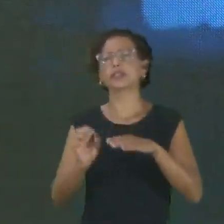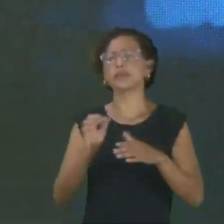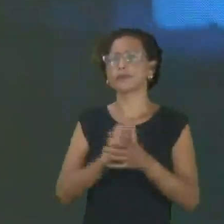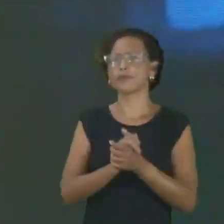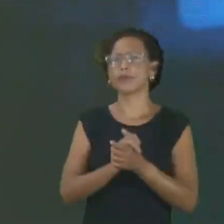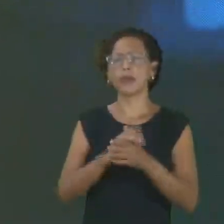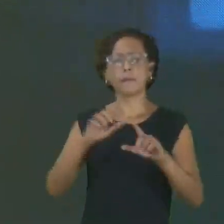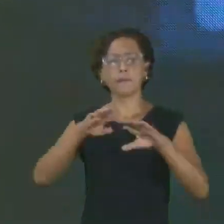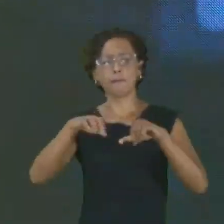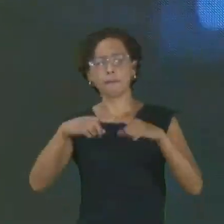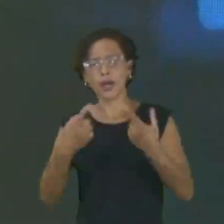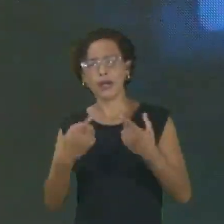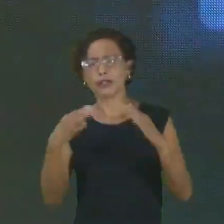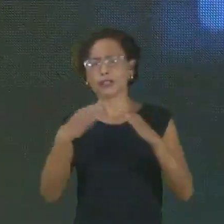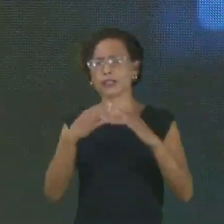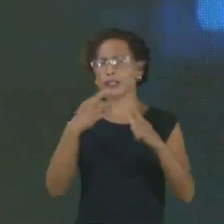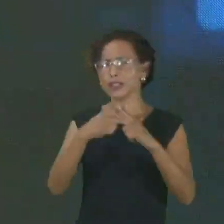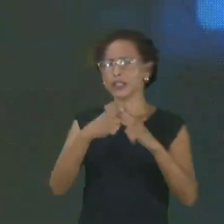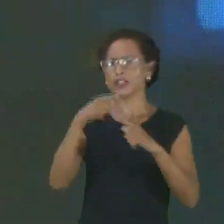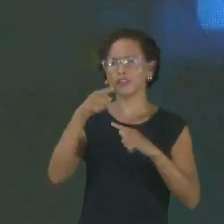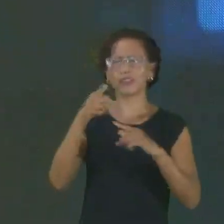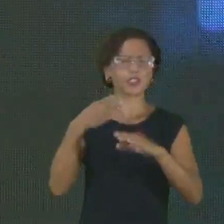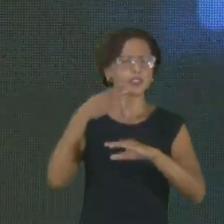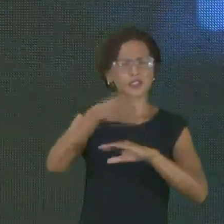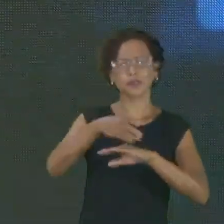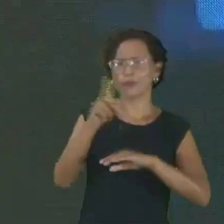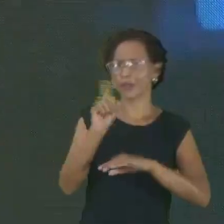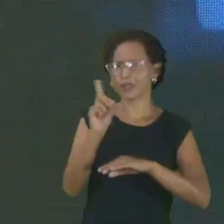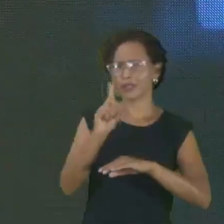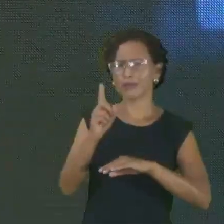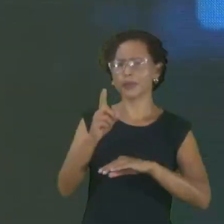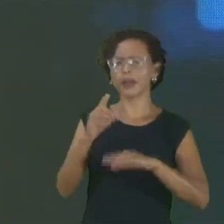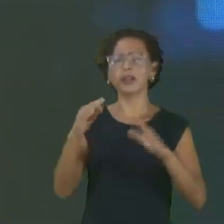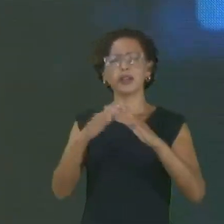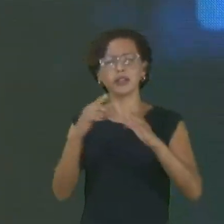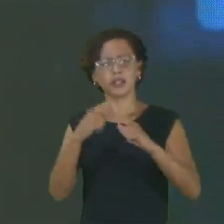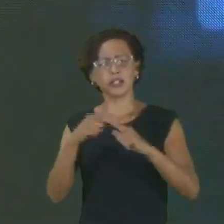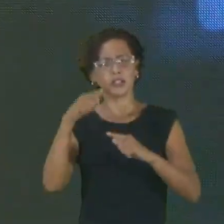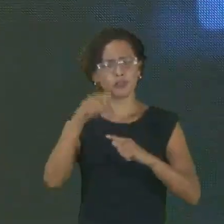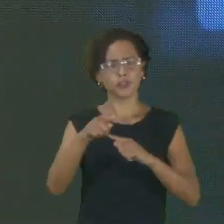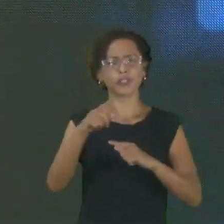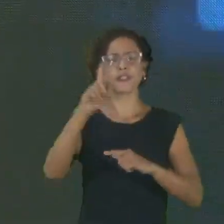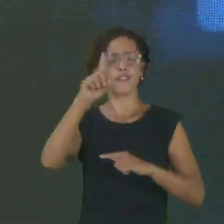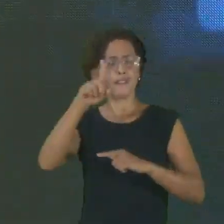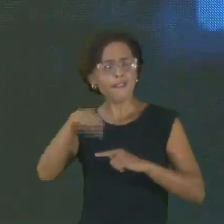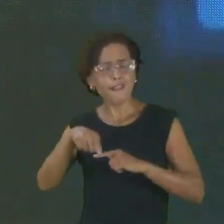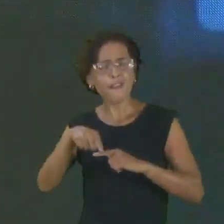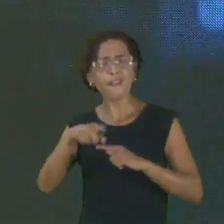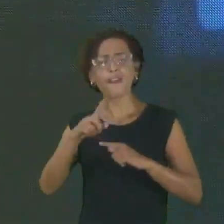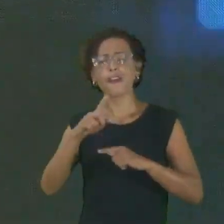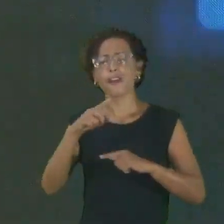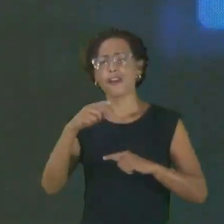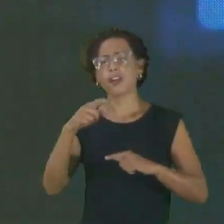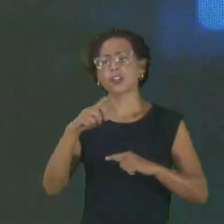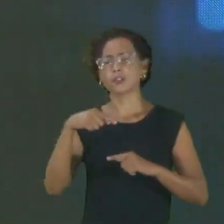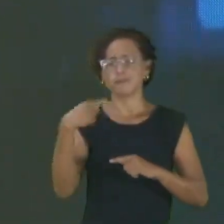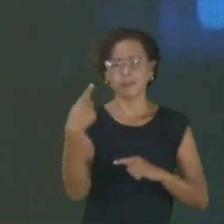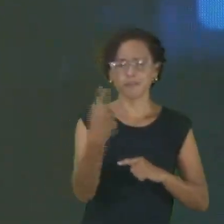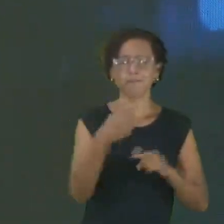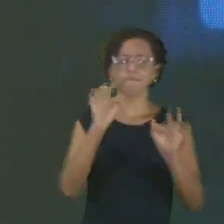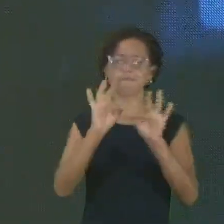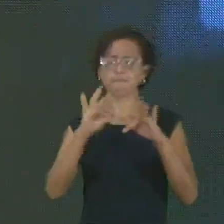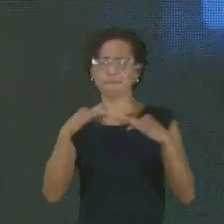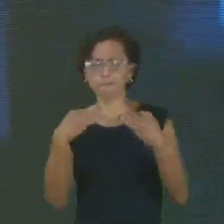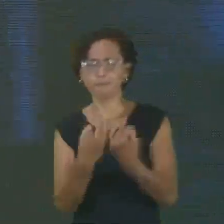frequenta, igreja você pertence. Nós somos a família de Deus. Somos cidadãos,